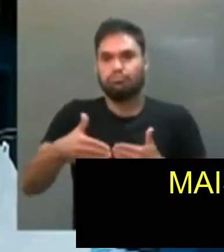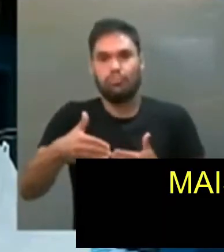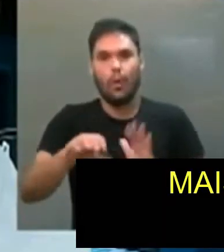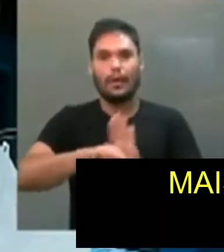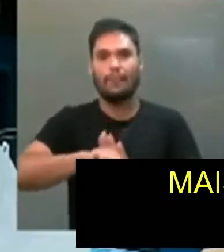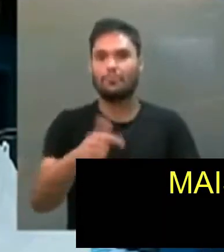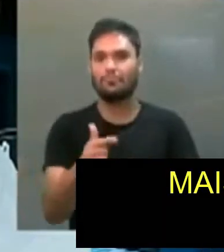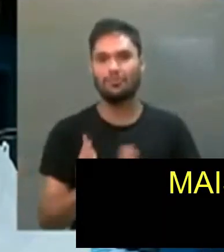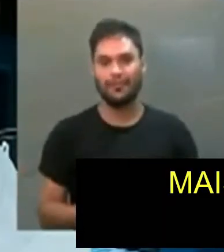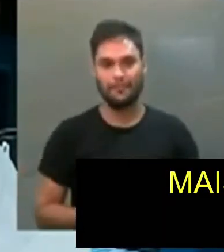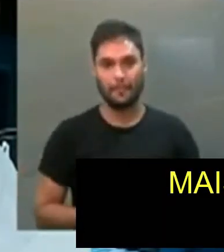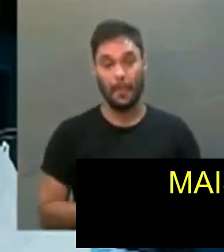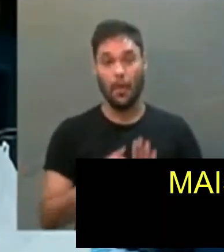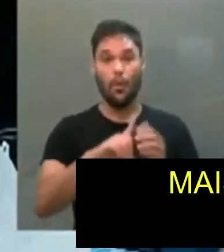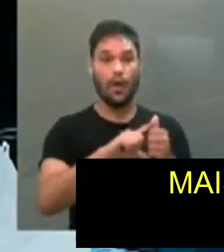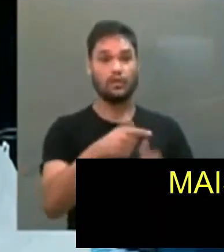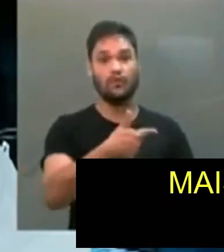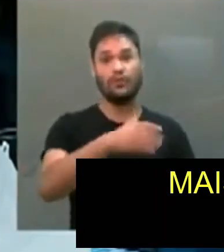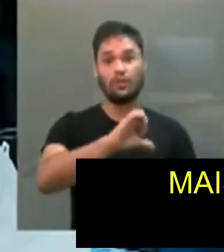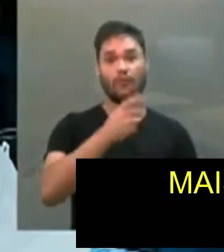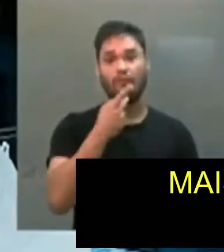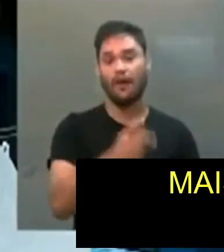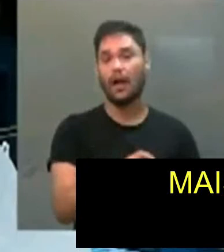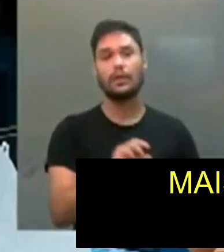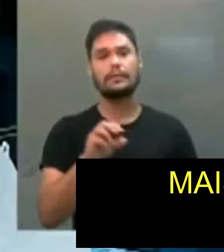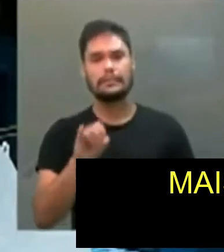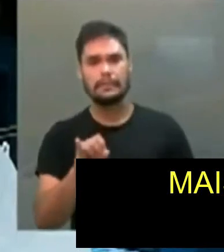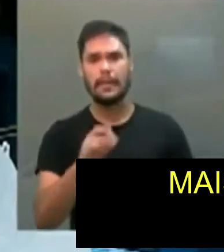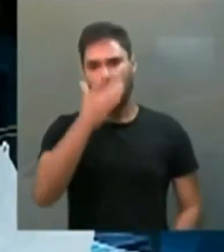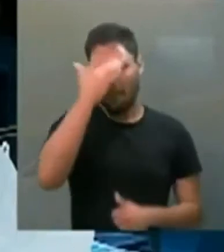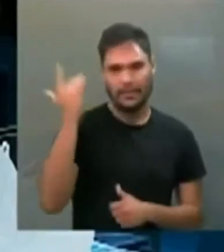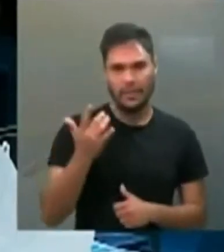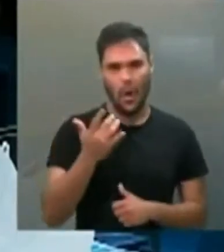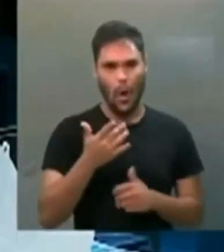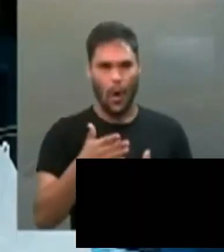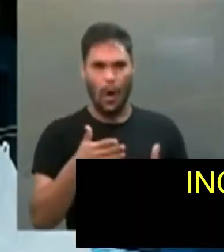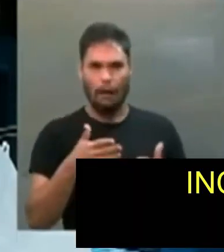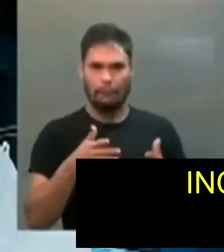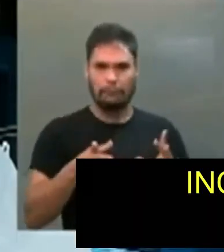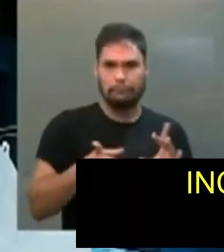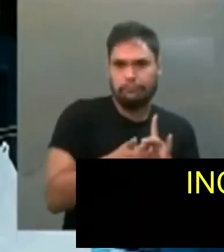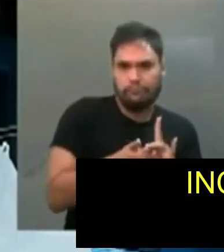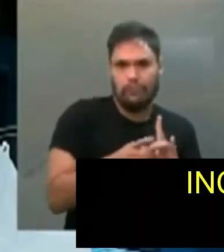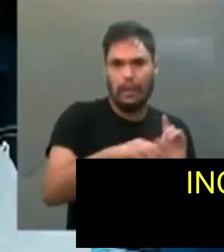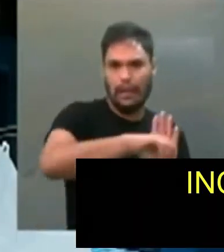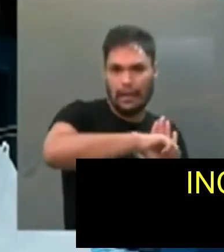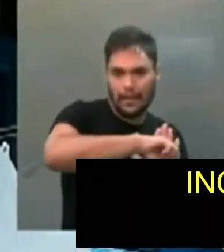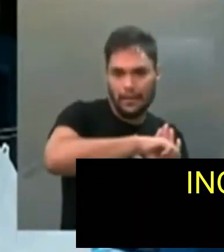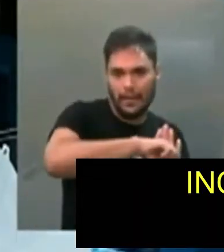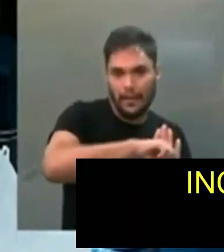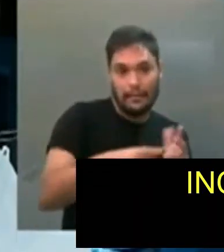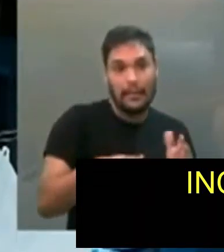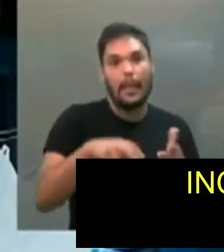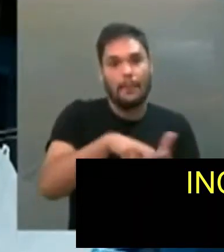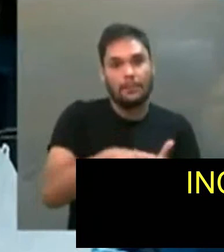ainda, o artigo 29 diz: quem de qualquer forma concorre para o crime incide nas mesmas penas a este